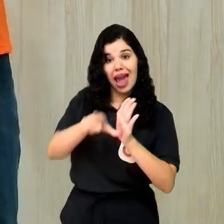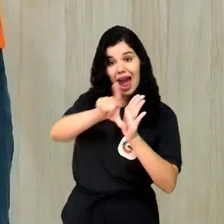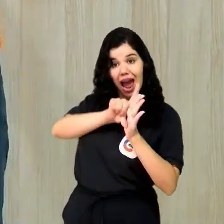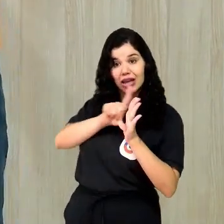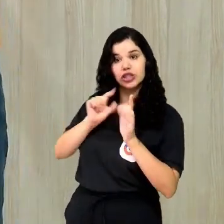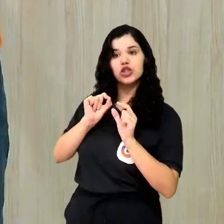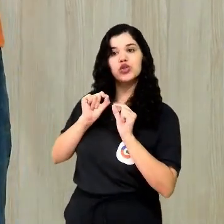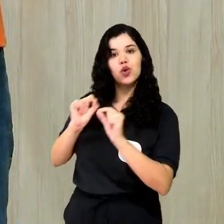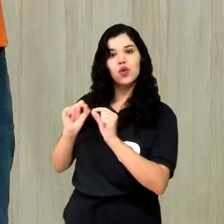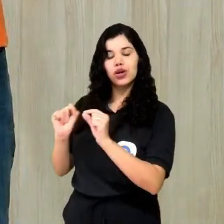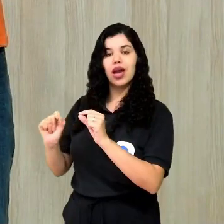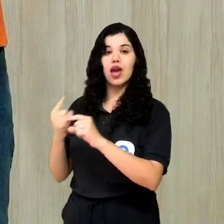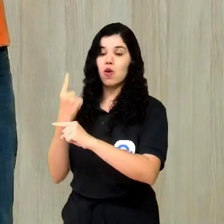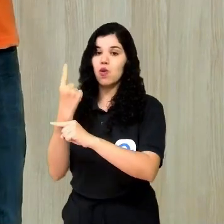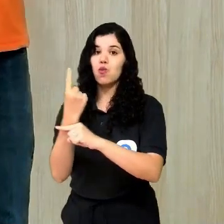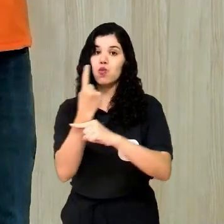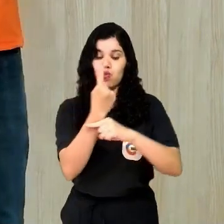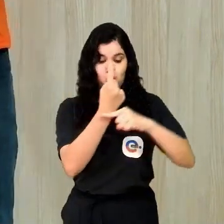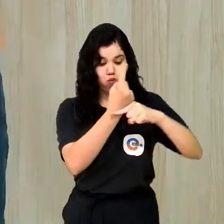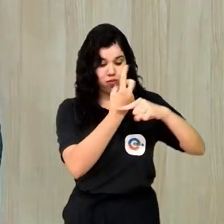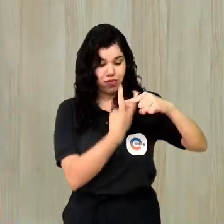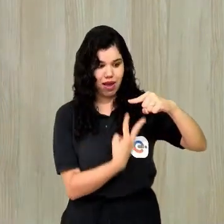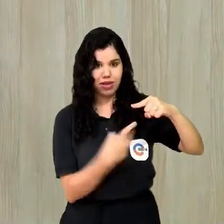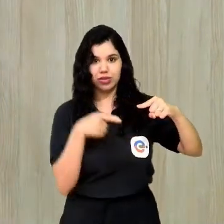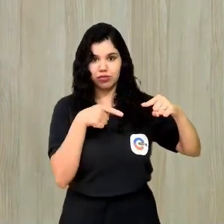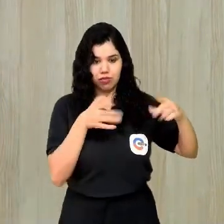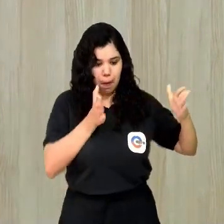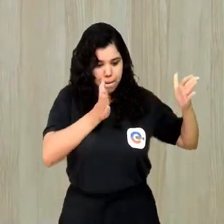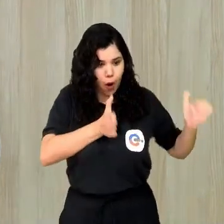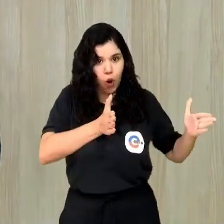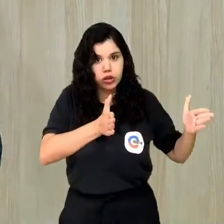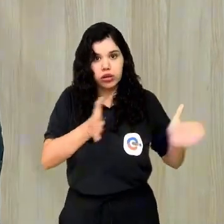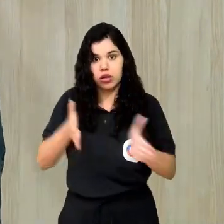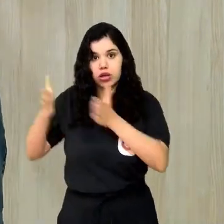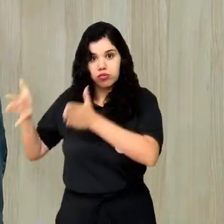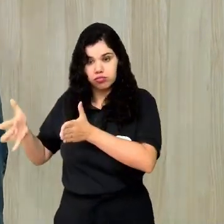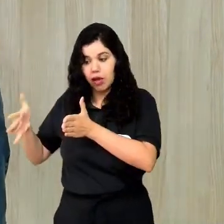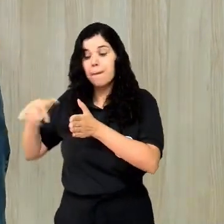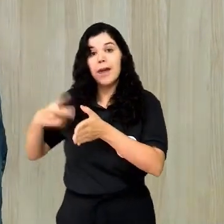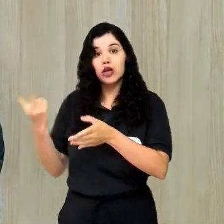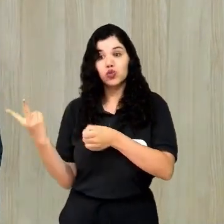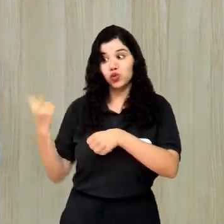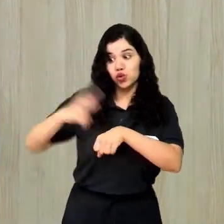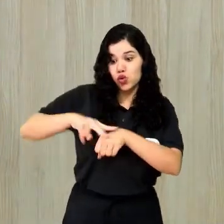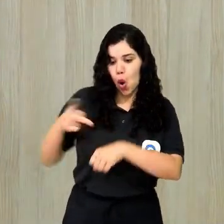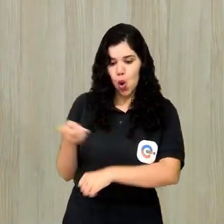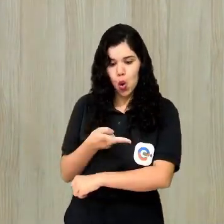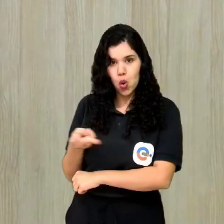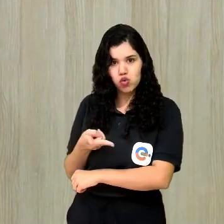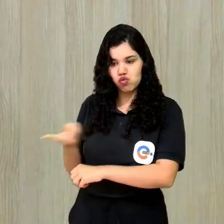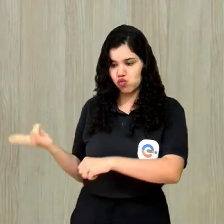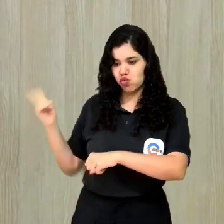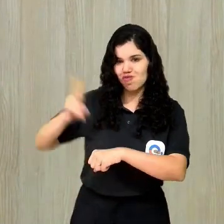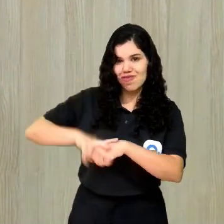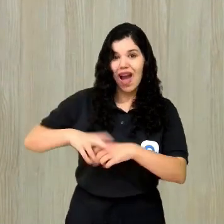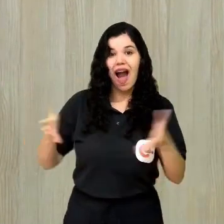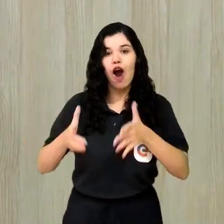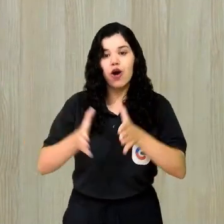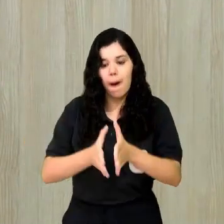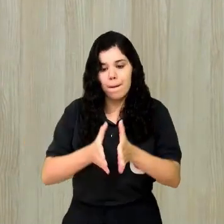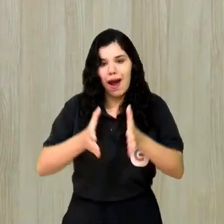1/3 para um pote. Só que agora, considerando os 2 potes, a quantidade, o espaço, ele é